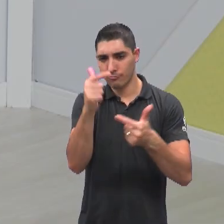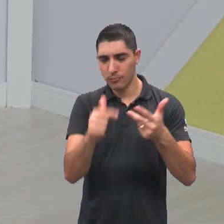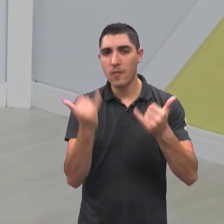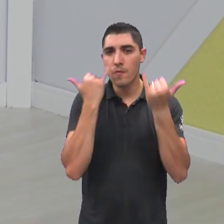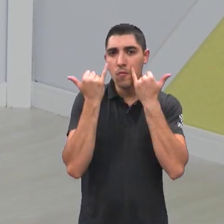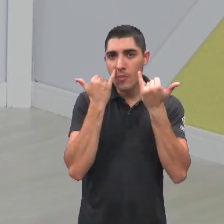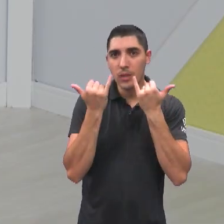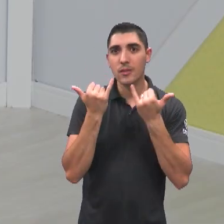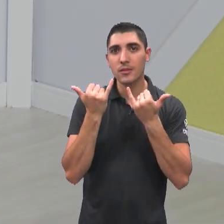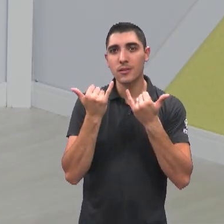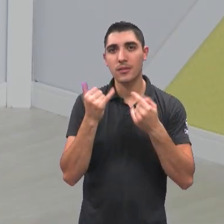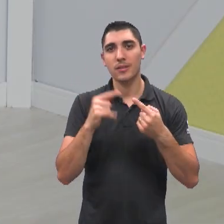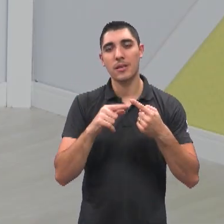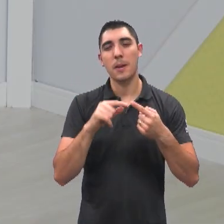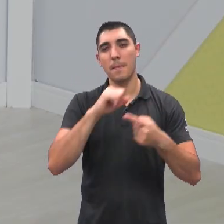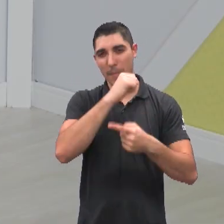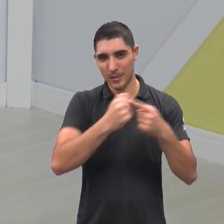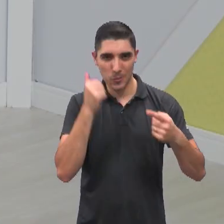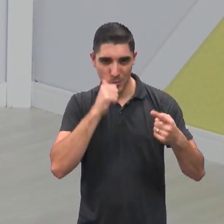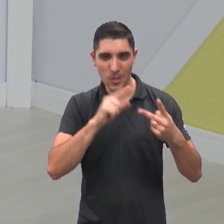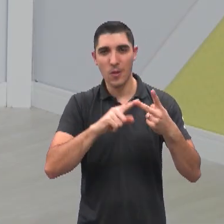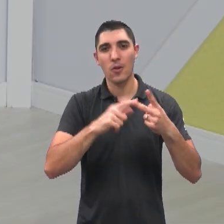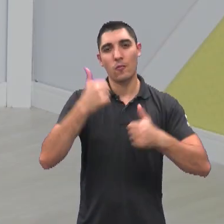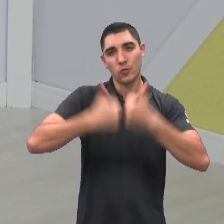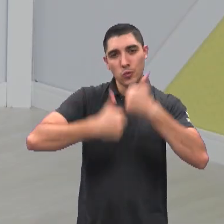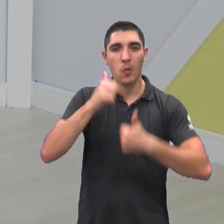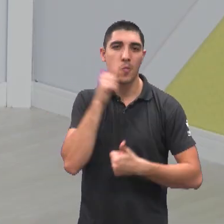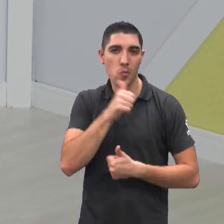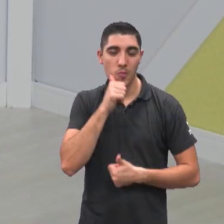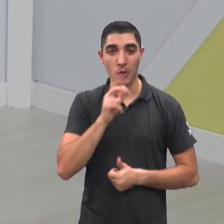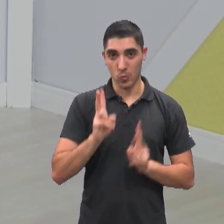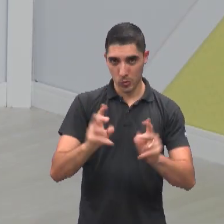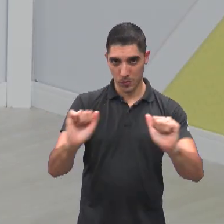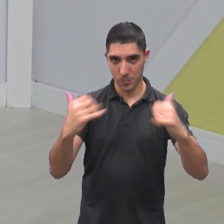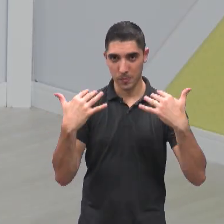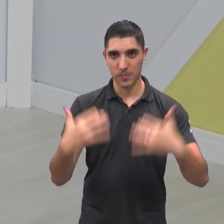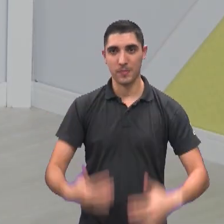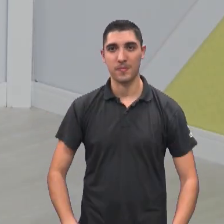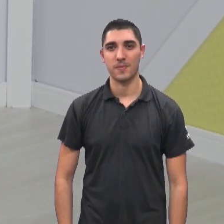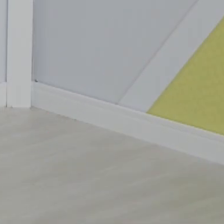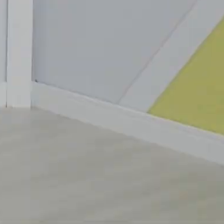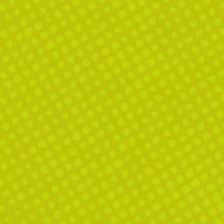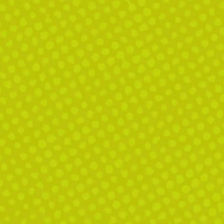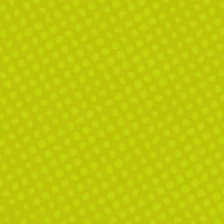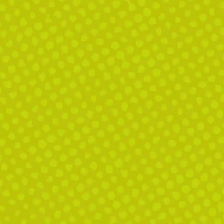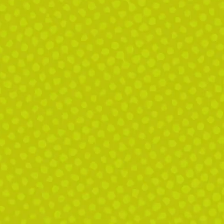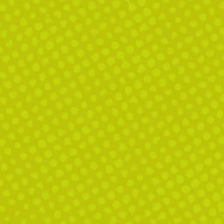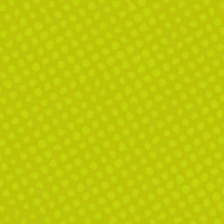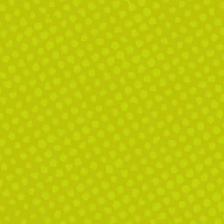feminino, basquete feminino e também o futebol feminino para você, não sai daí, já voltamos.